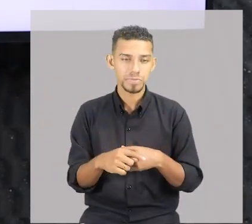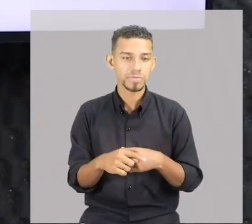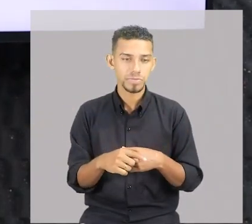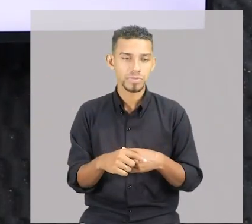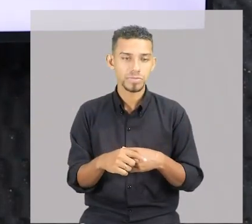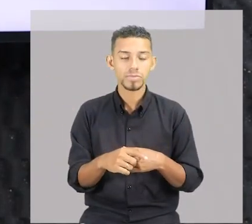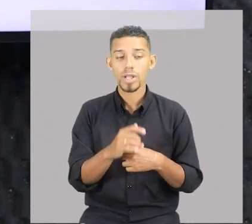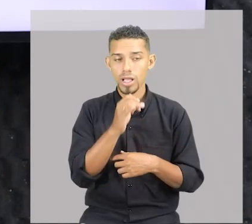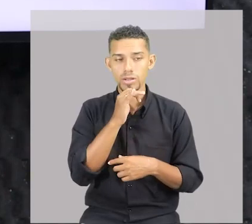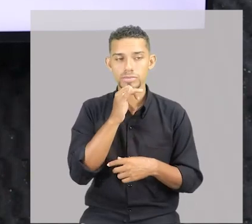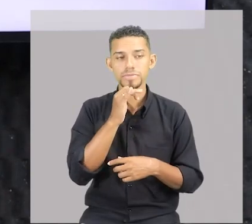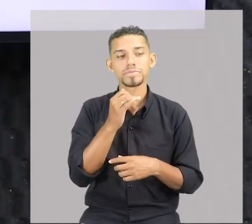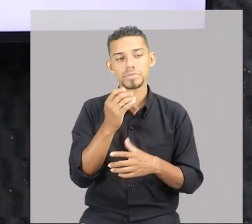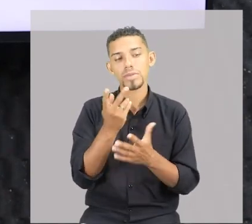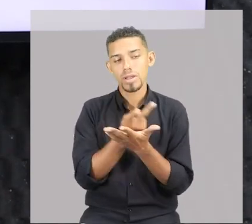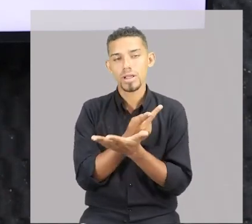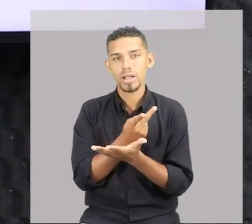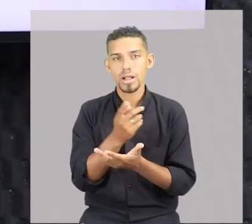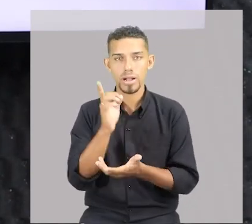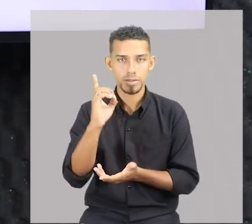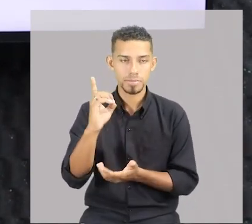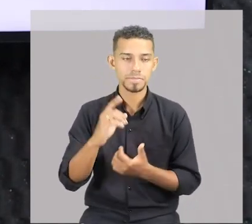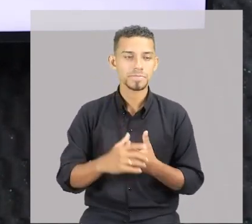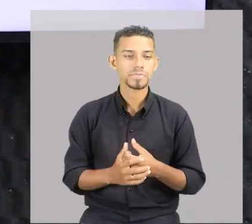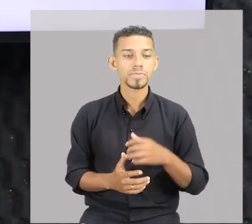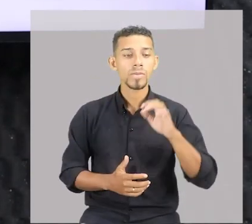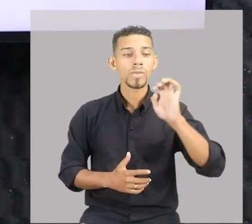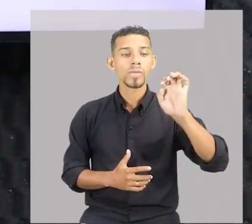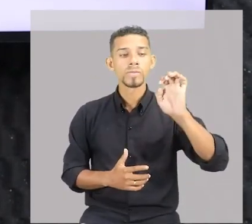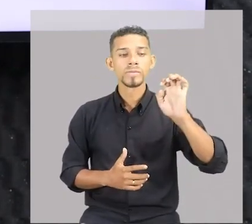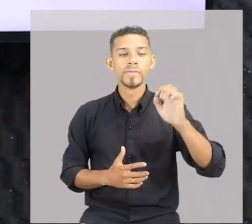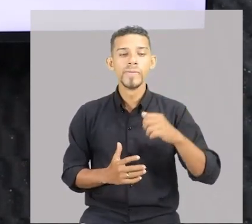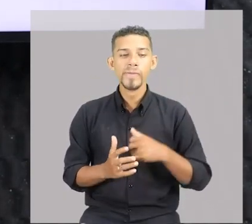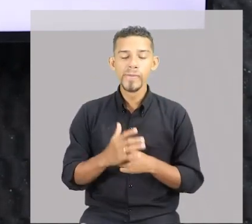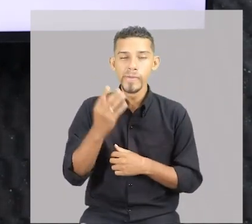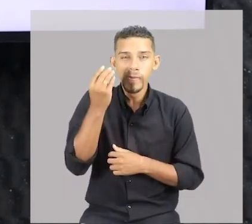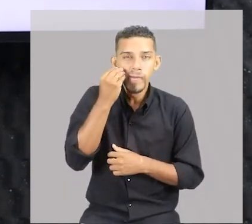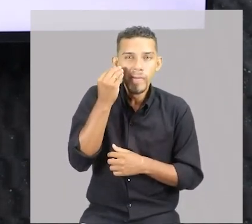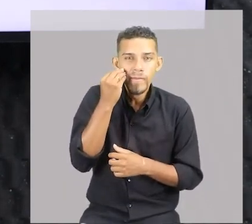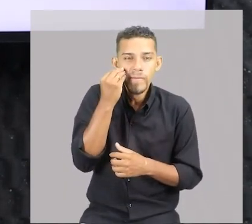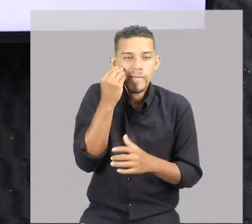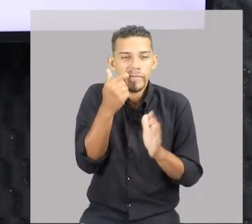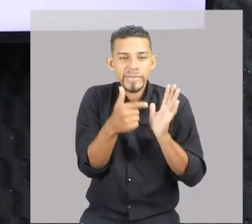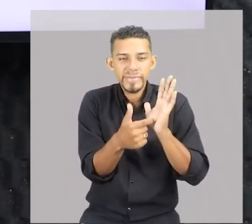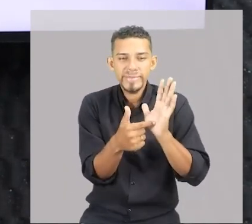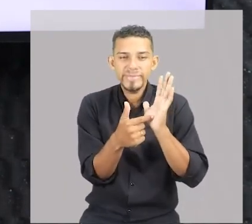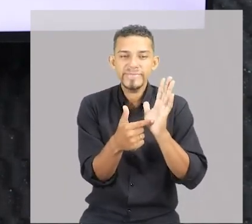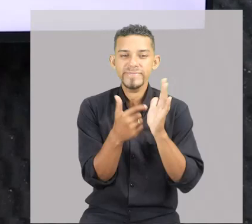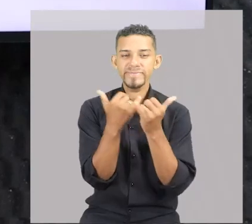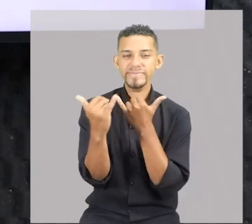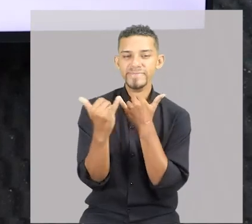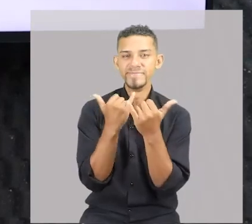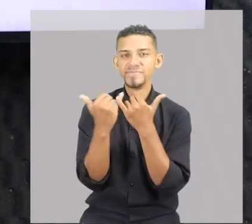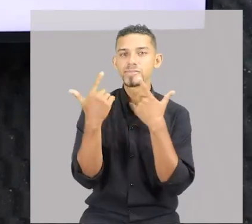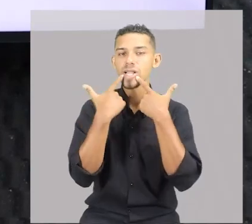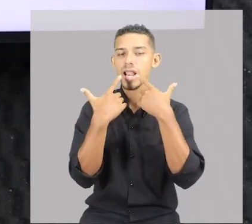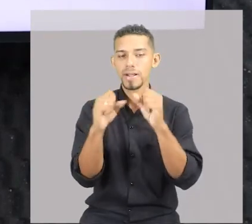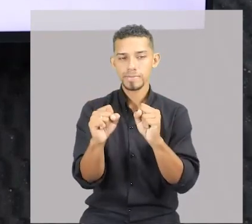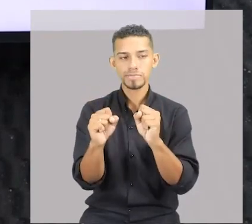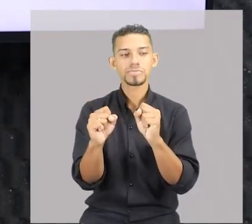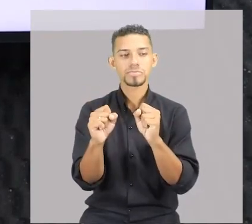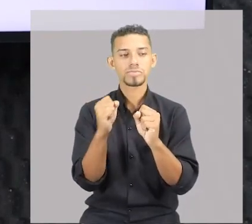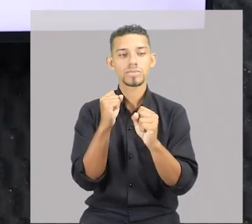da distância aqui também torna errada a letra D. Letra E. É uma tentativa de se evidenciar a